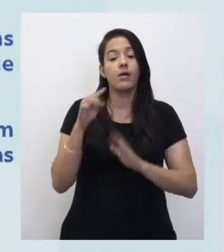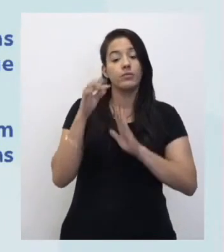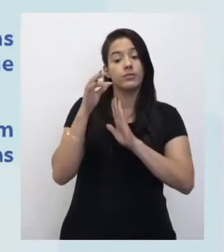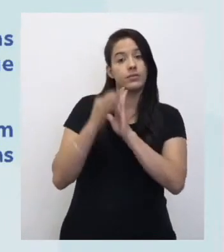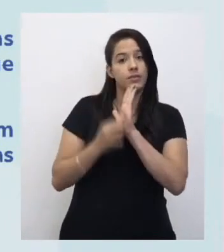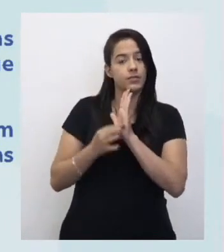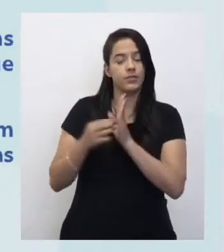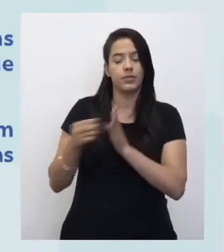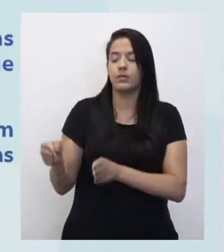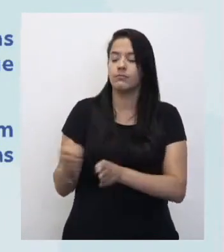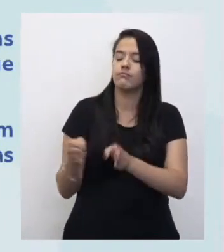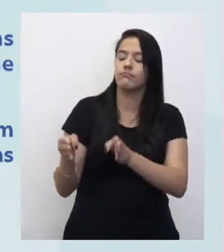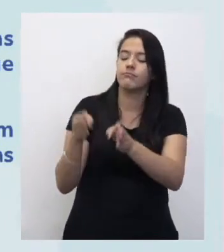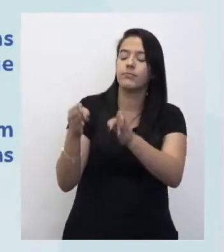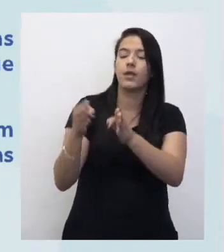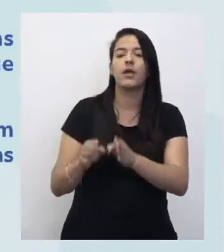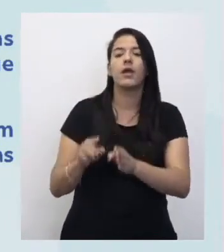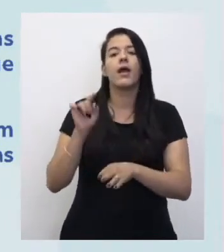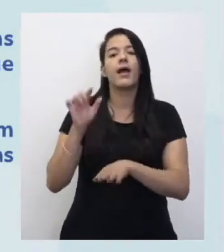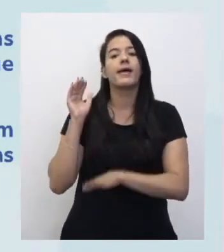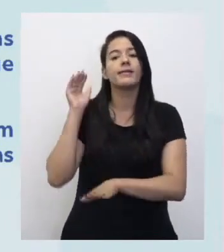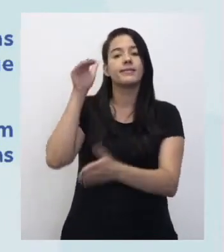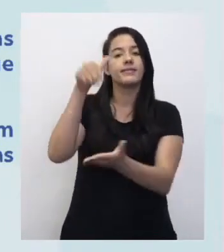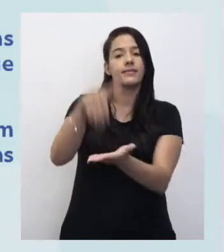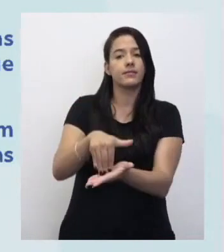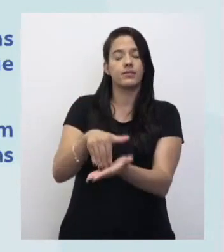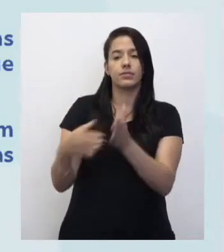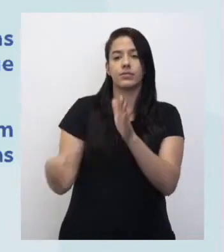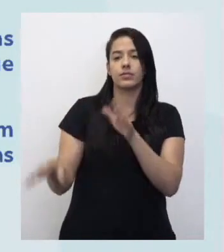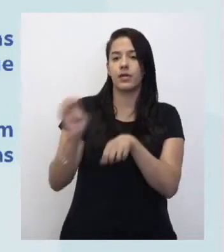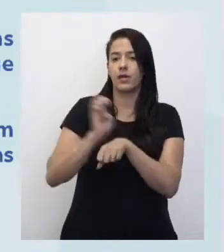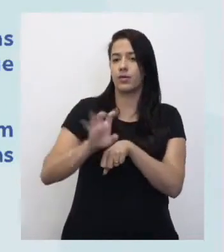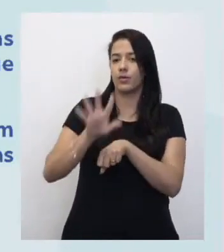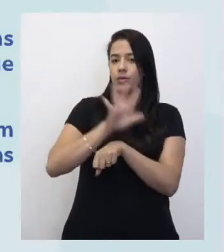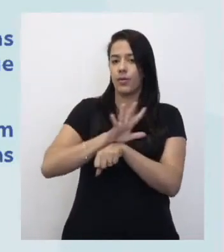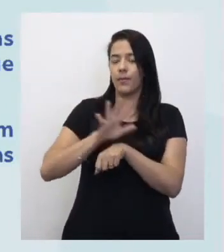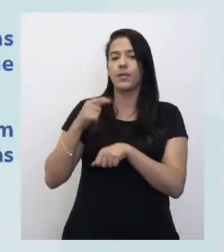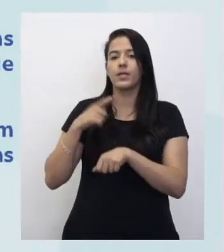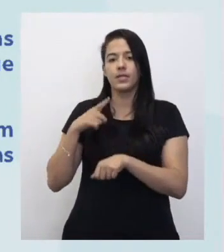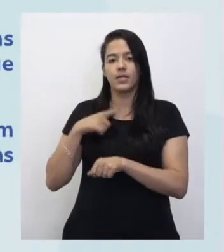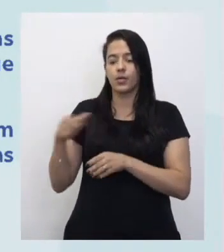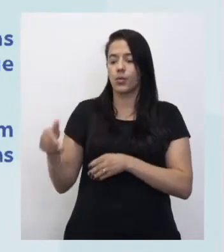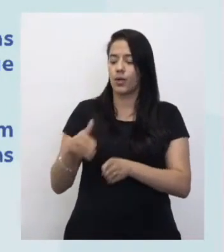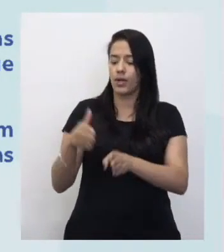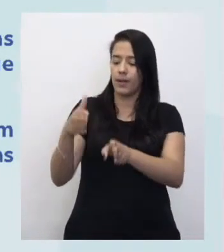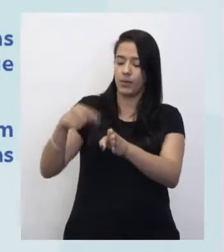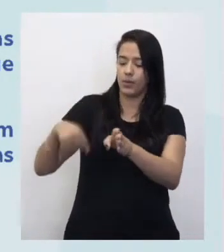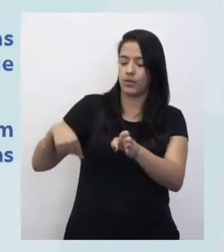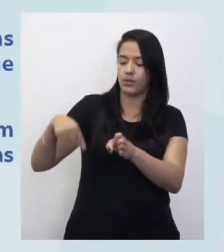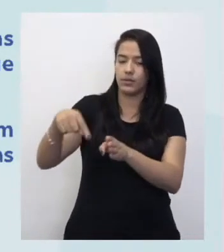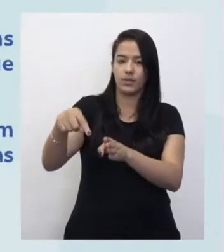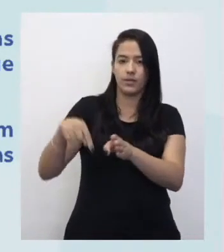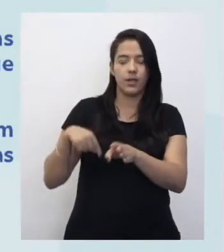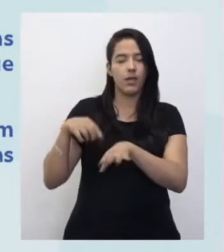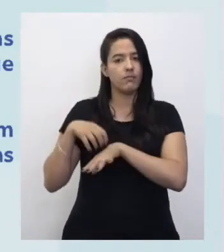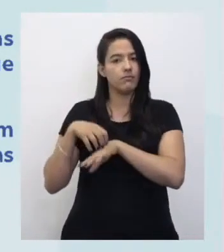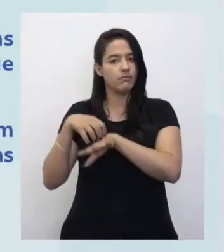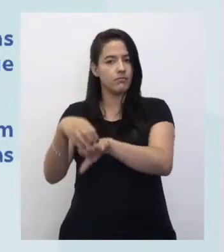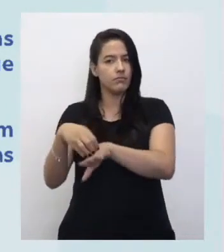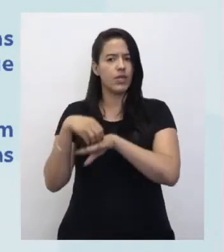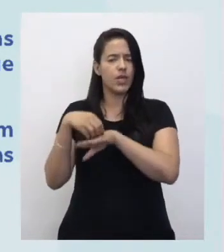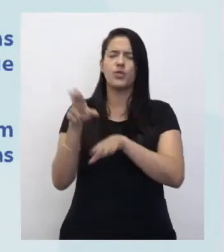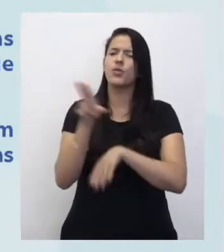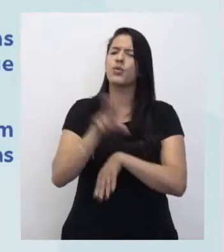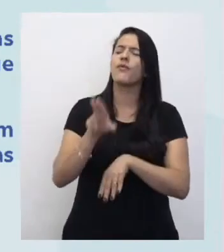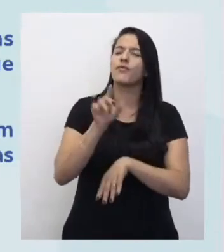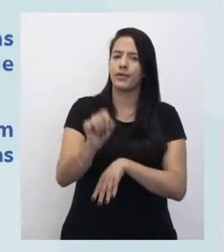rotas das especiarias no Oriente até chegar à Europa no que diz respeito ao trajeto e aos meios de transporte. Então, lá no texto ele